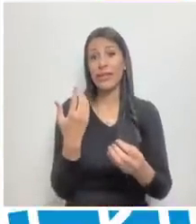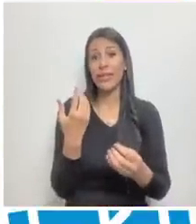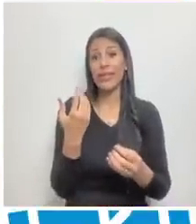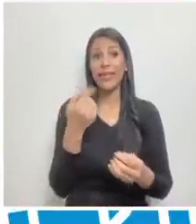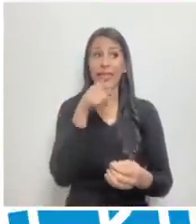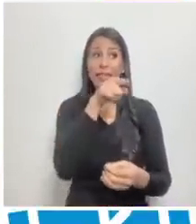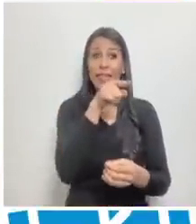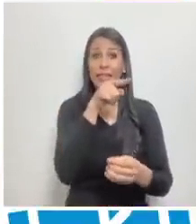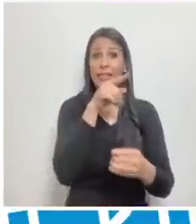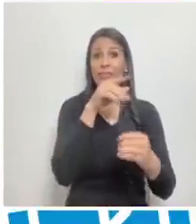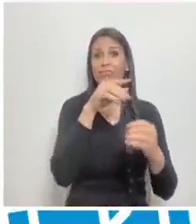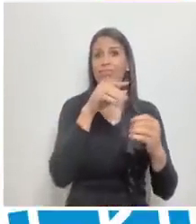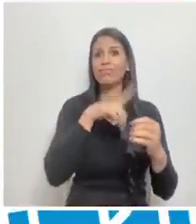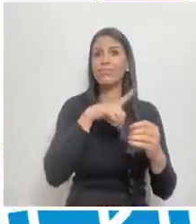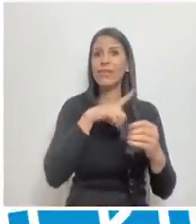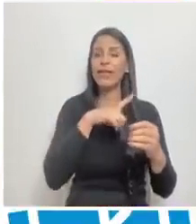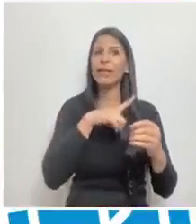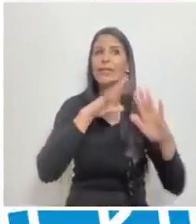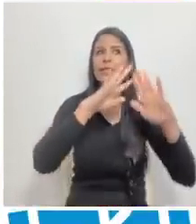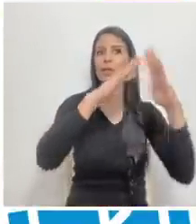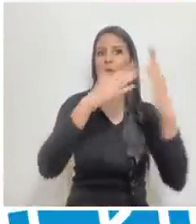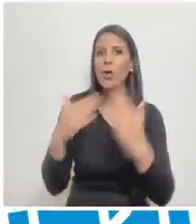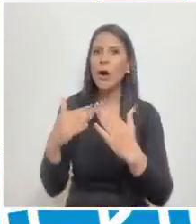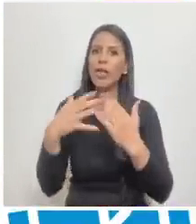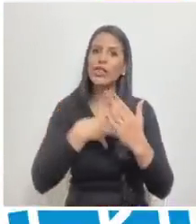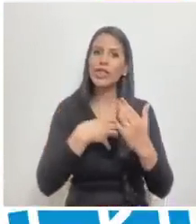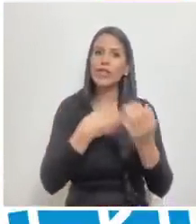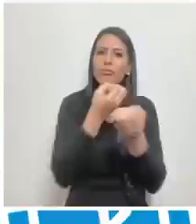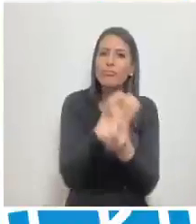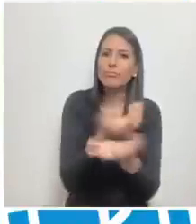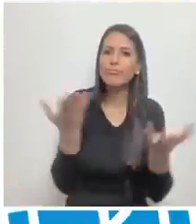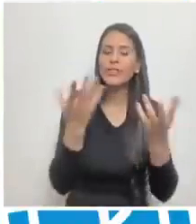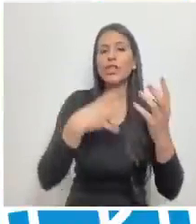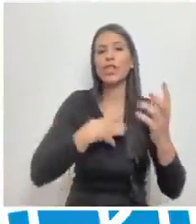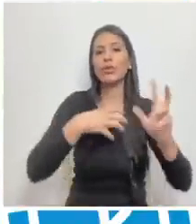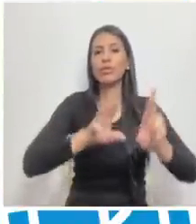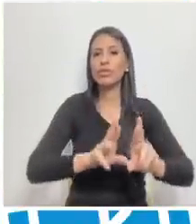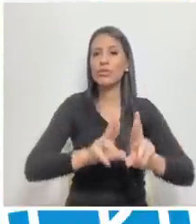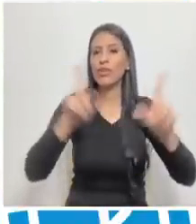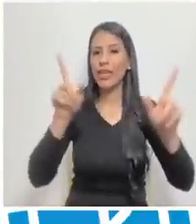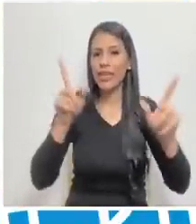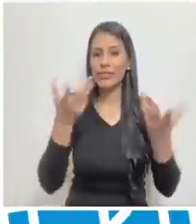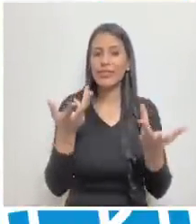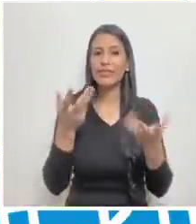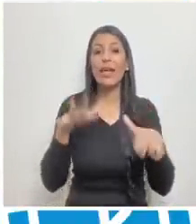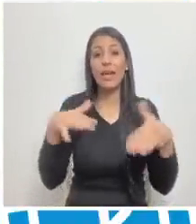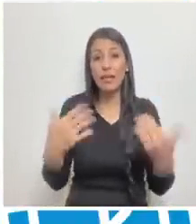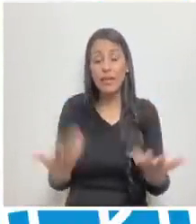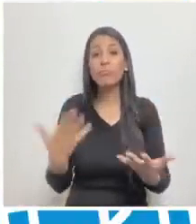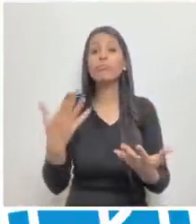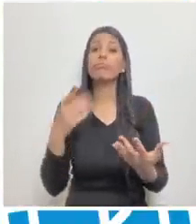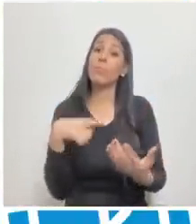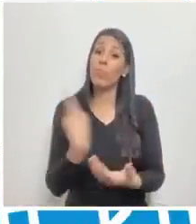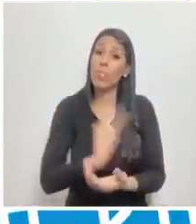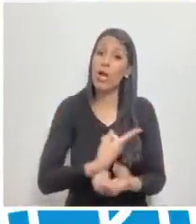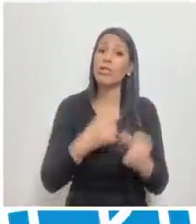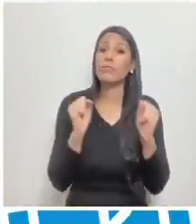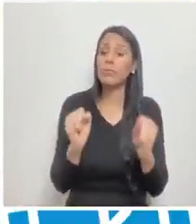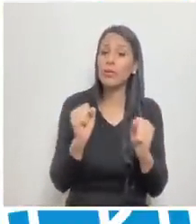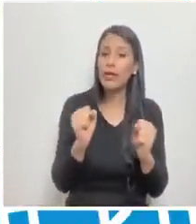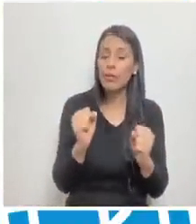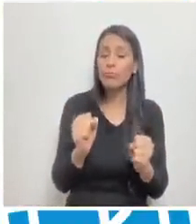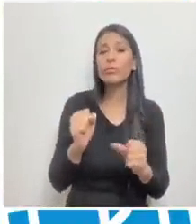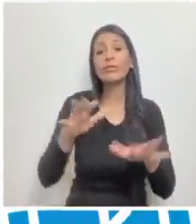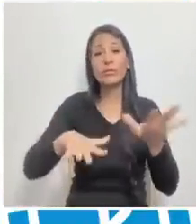no impacto do resultado da aprendizagem, né? Então, assim, em nome desse ranqueamento, nós poderemos ter, né,